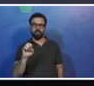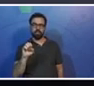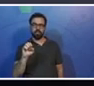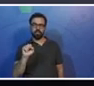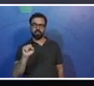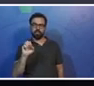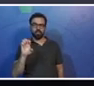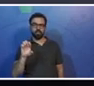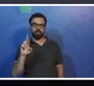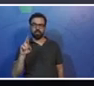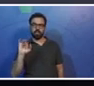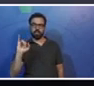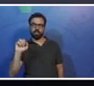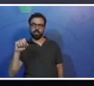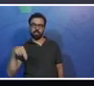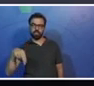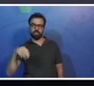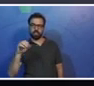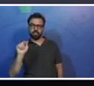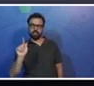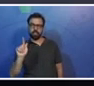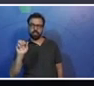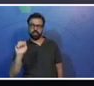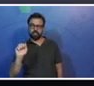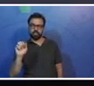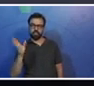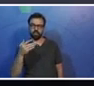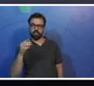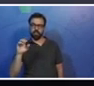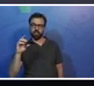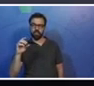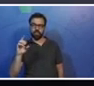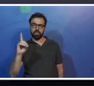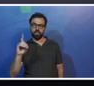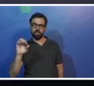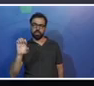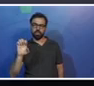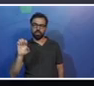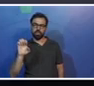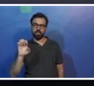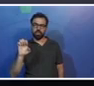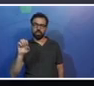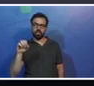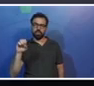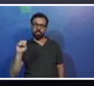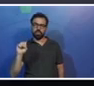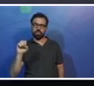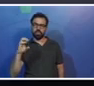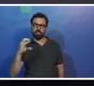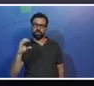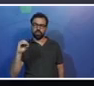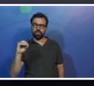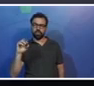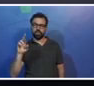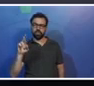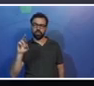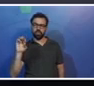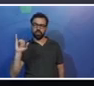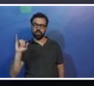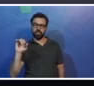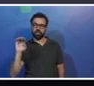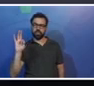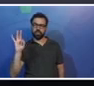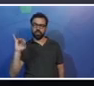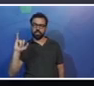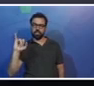sexta questão do nosso quiz? Todas as palavras são escritas com C cedilha na alternativa? Então,